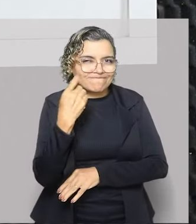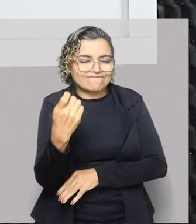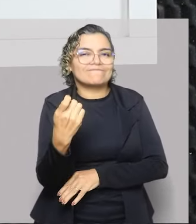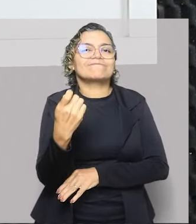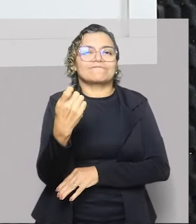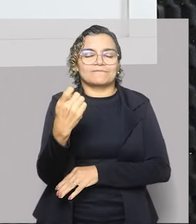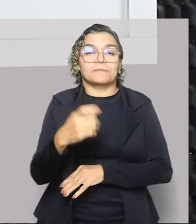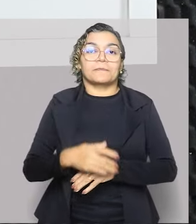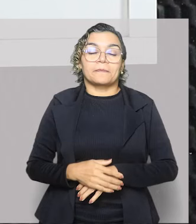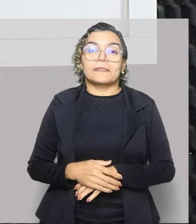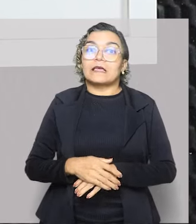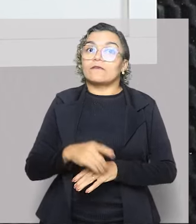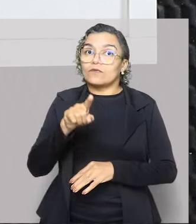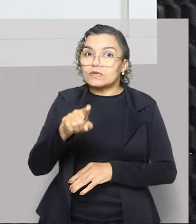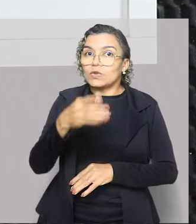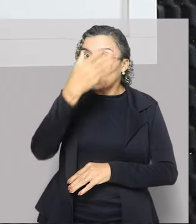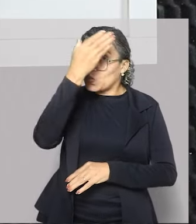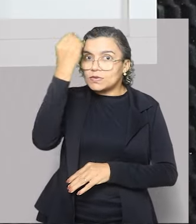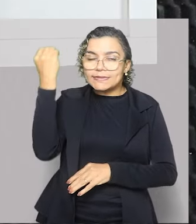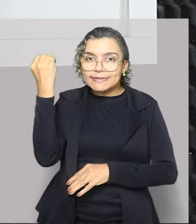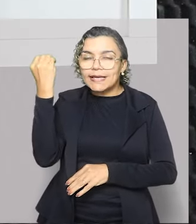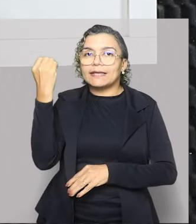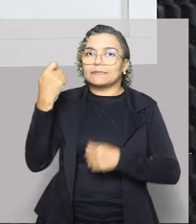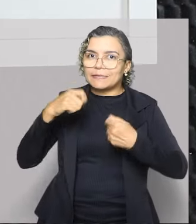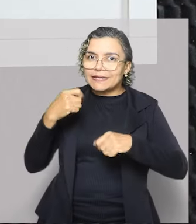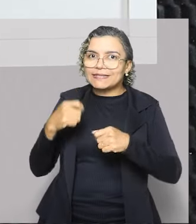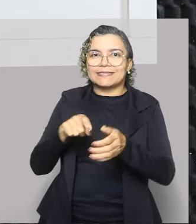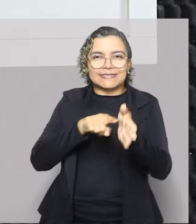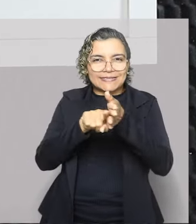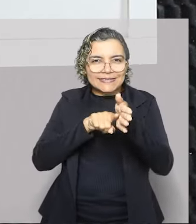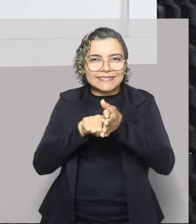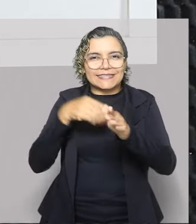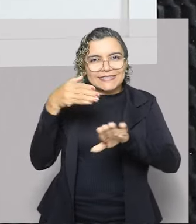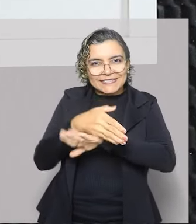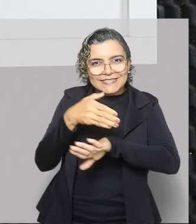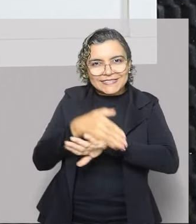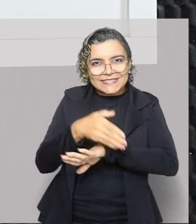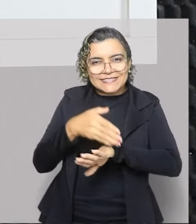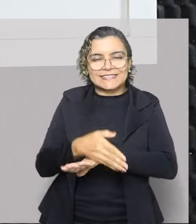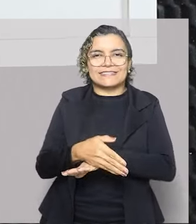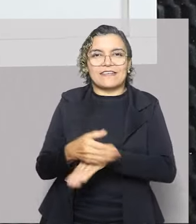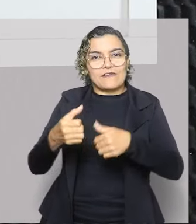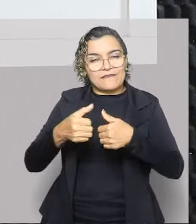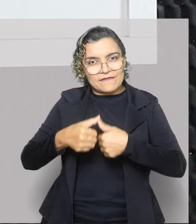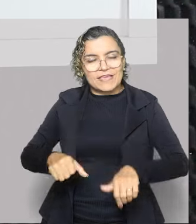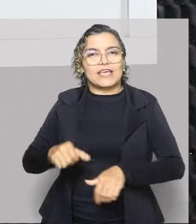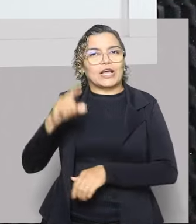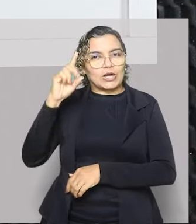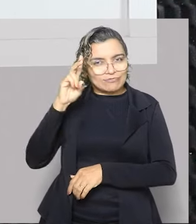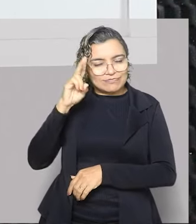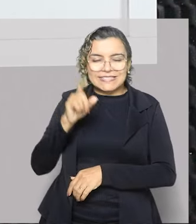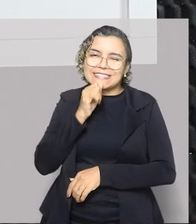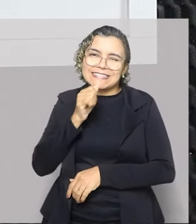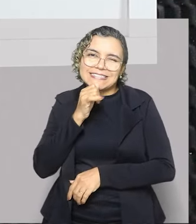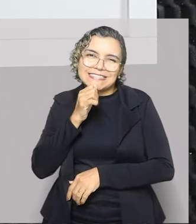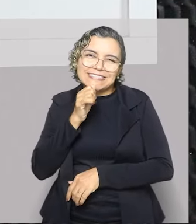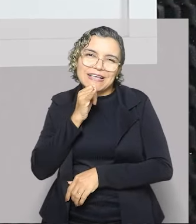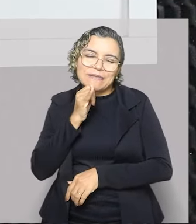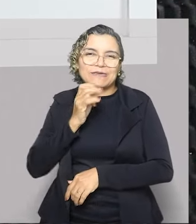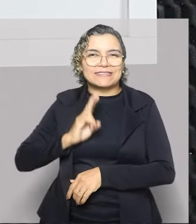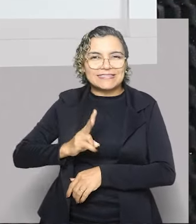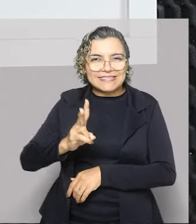pra gente não esquece de acessar o plano de estudo para mais informações fica com a gente aqui toda vez que tiver aula e eu te